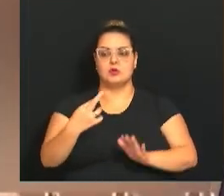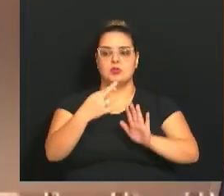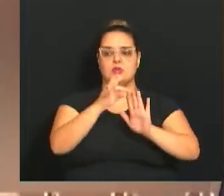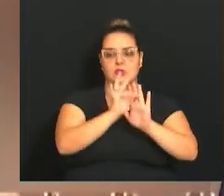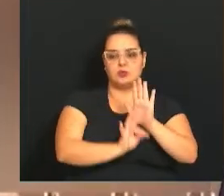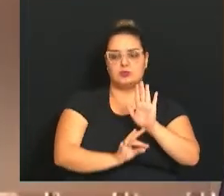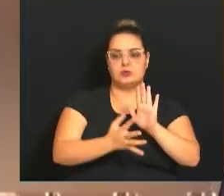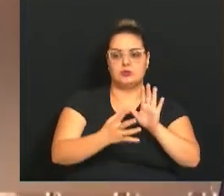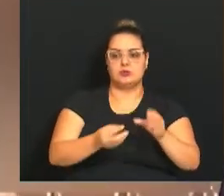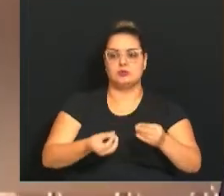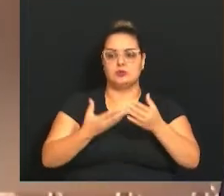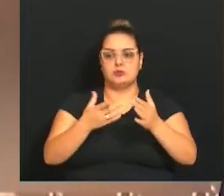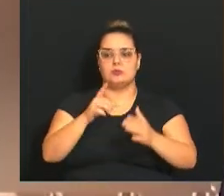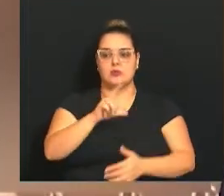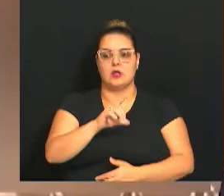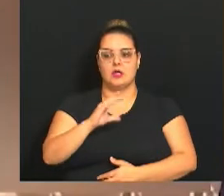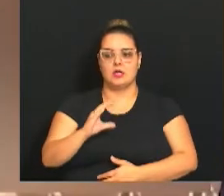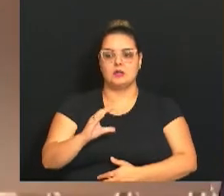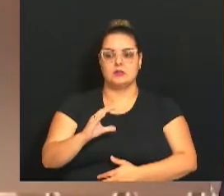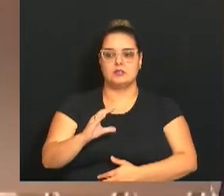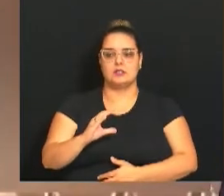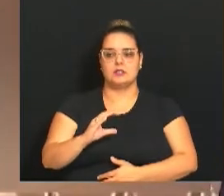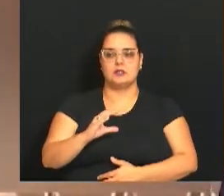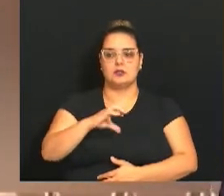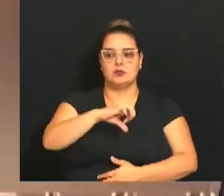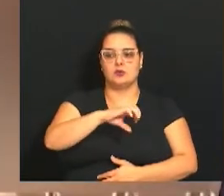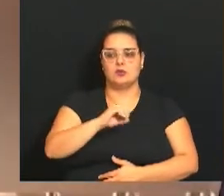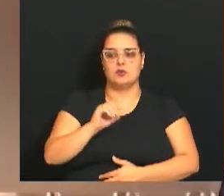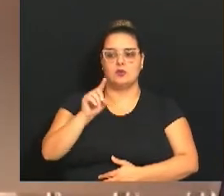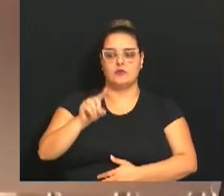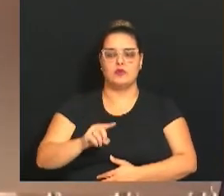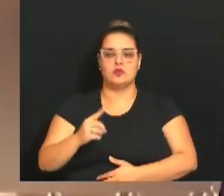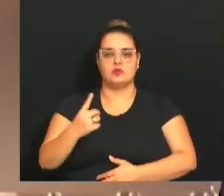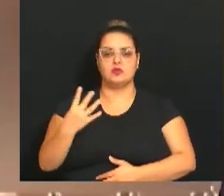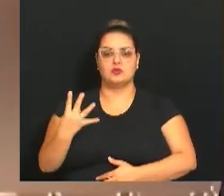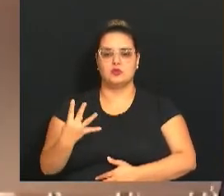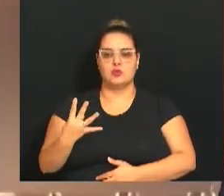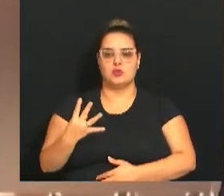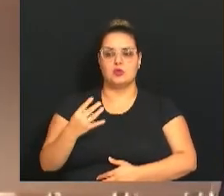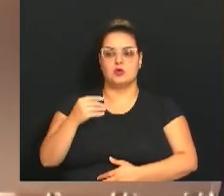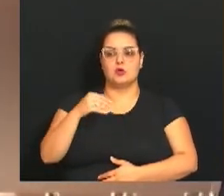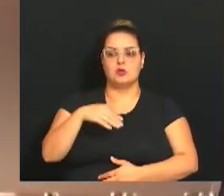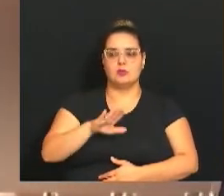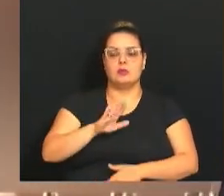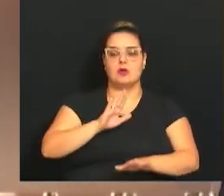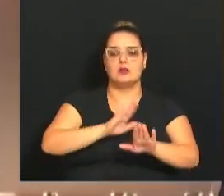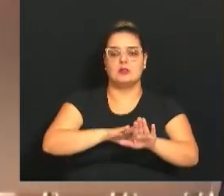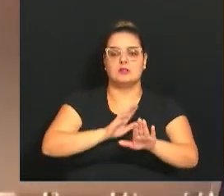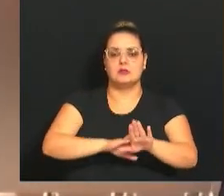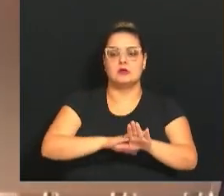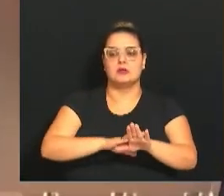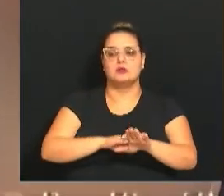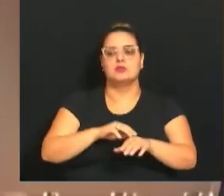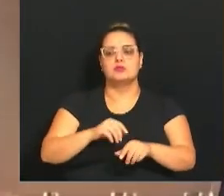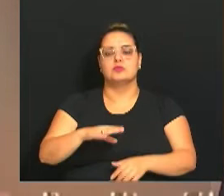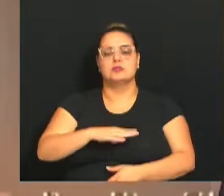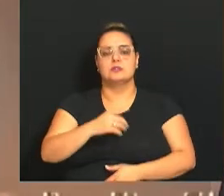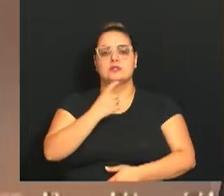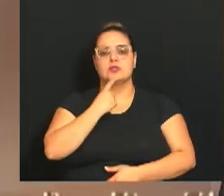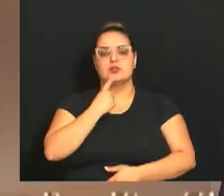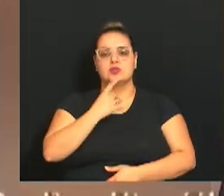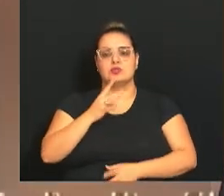pela LC número 90 de 2014 e outros atos normativos municipais e das